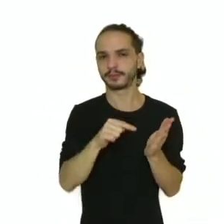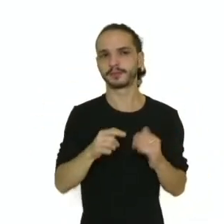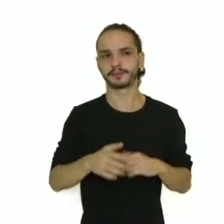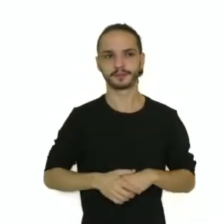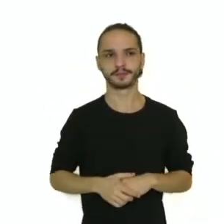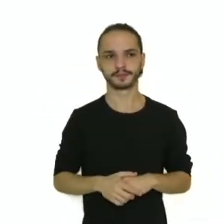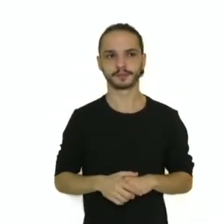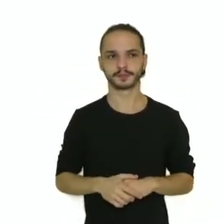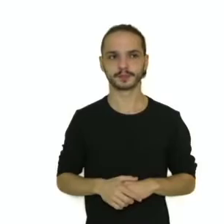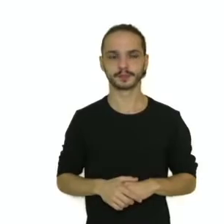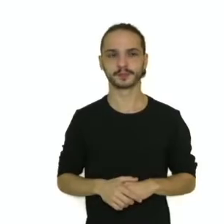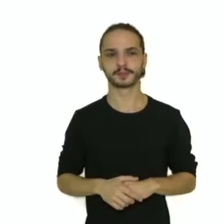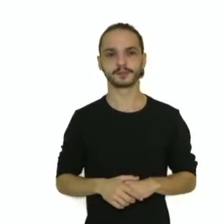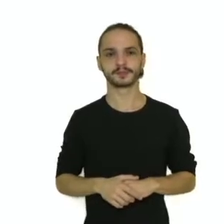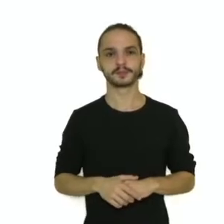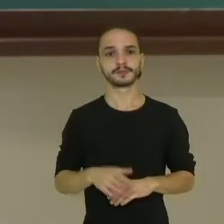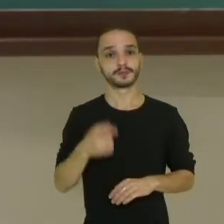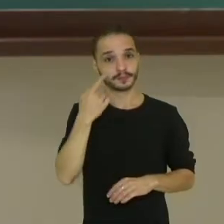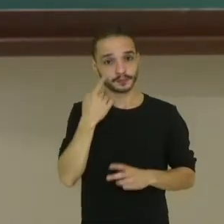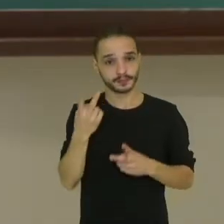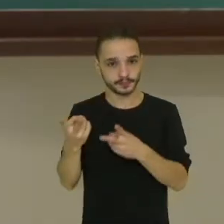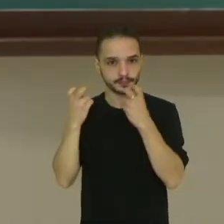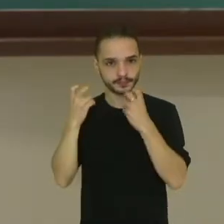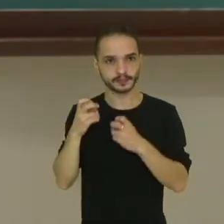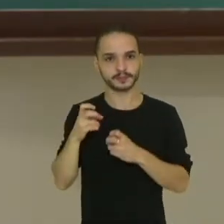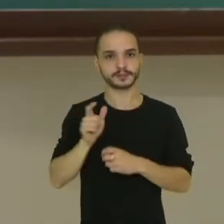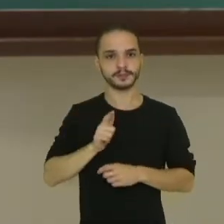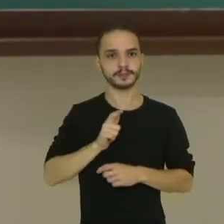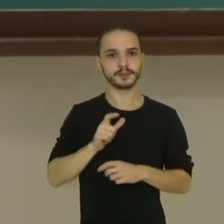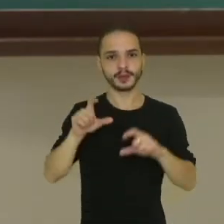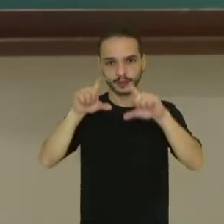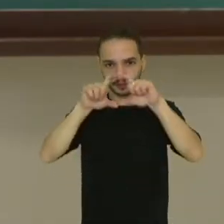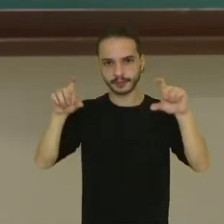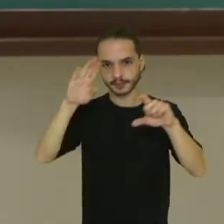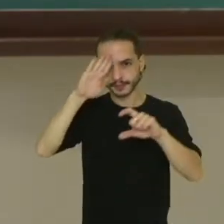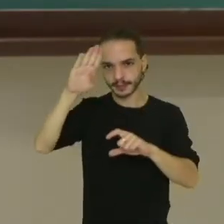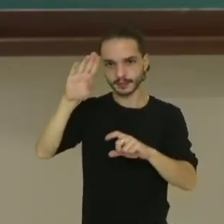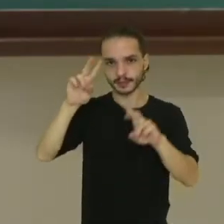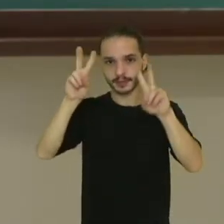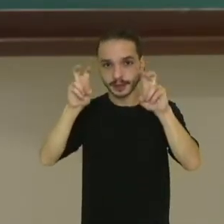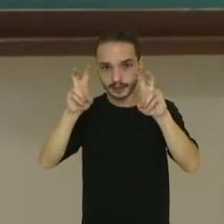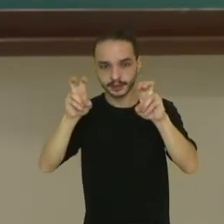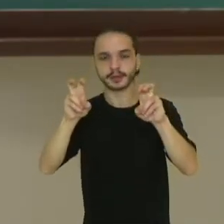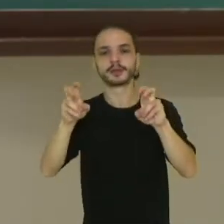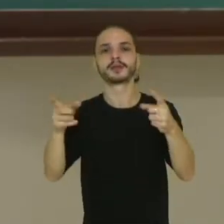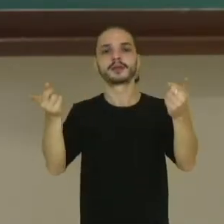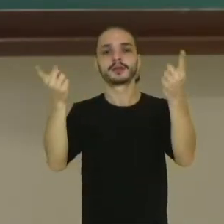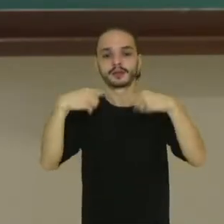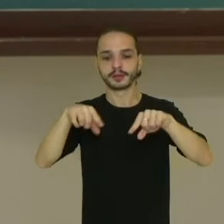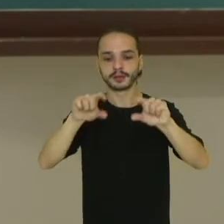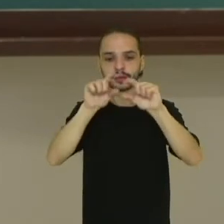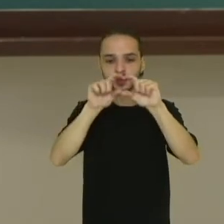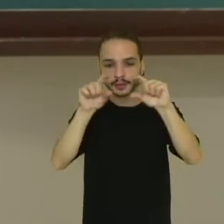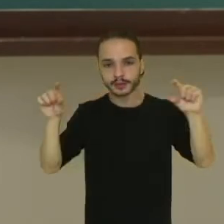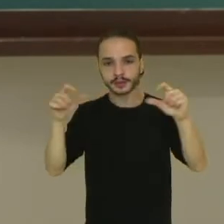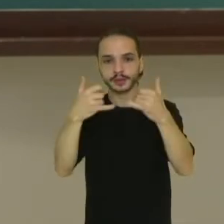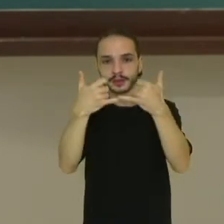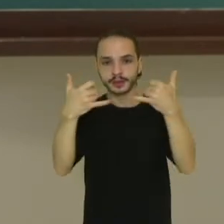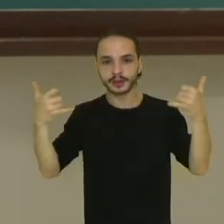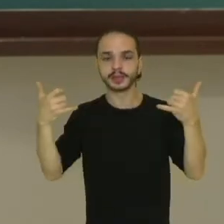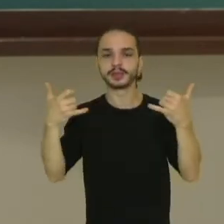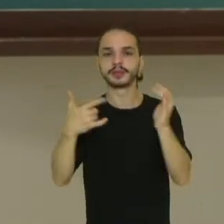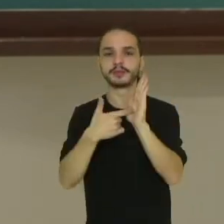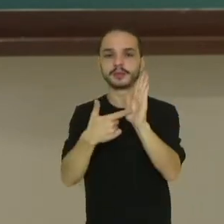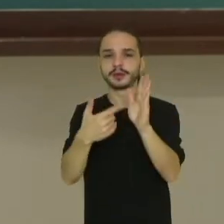aqui a gente está vendo que a manchete é o título principal, né? Na sequência, pode ser que a reportagem tenha uma linha